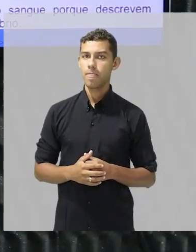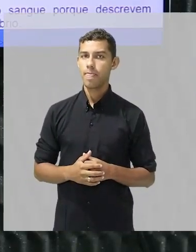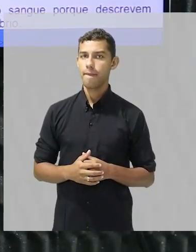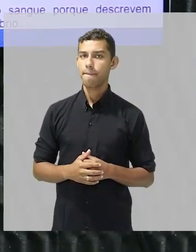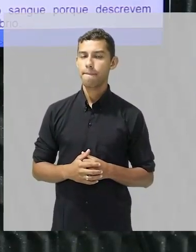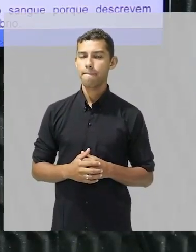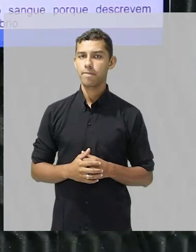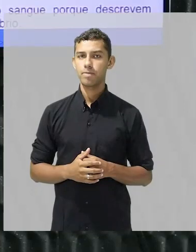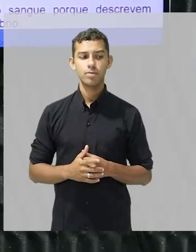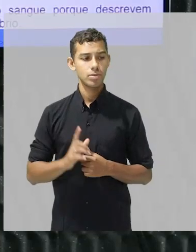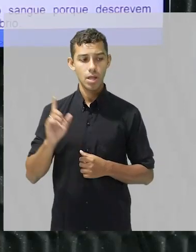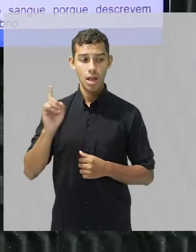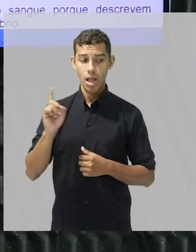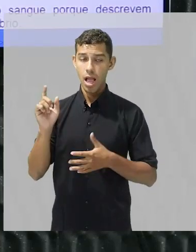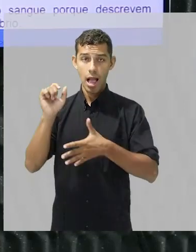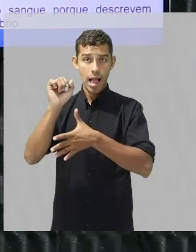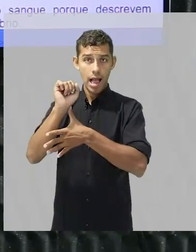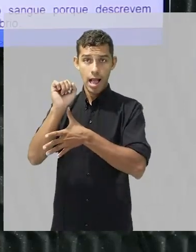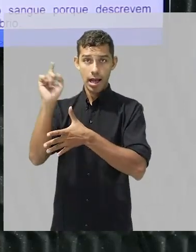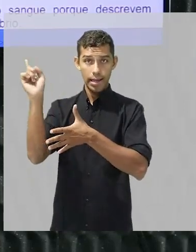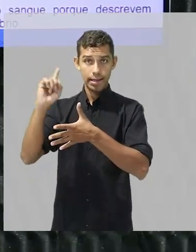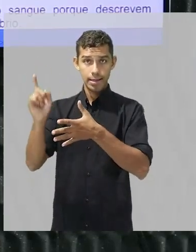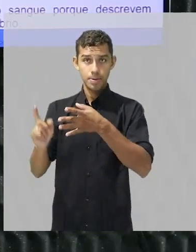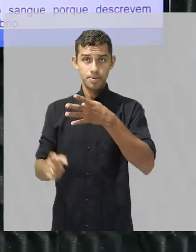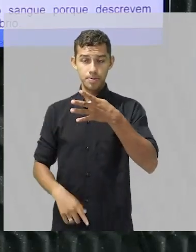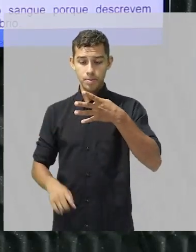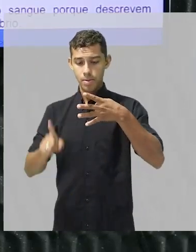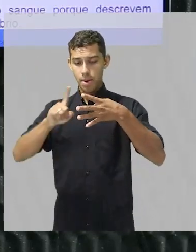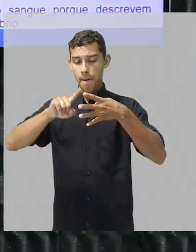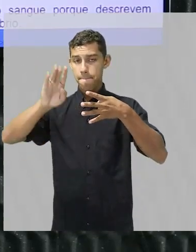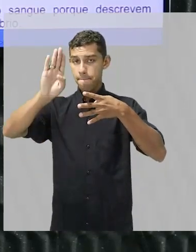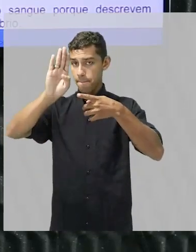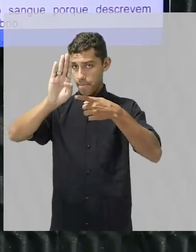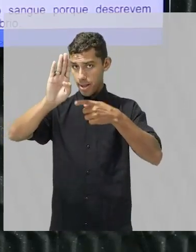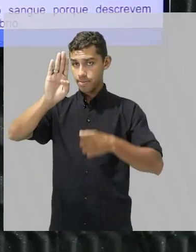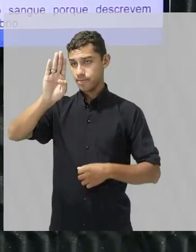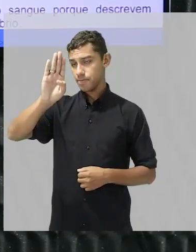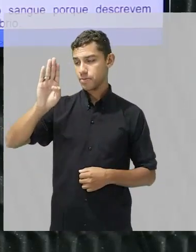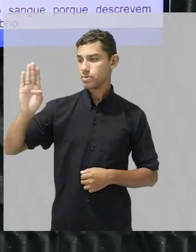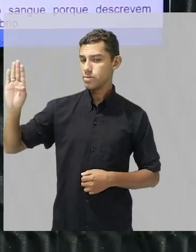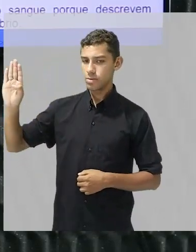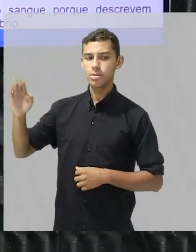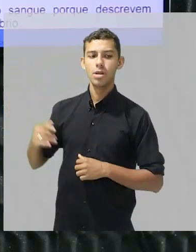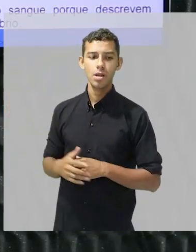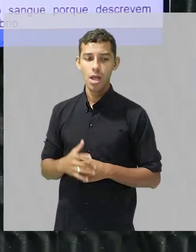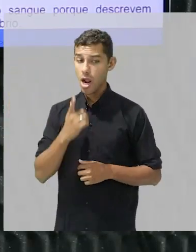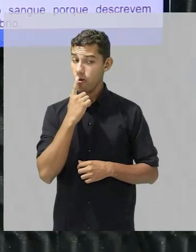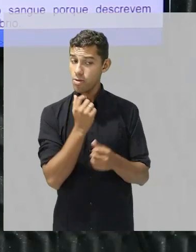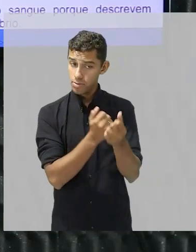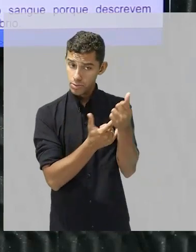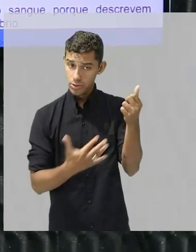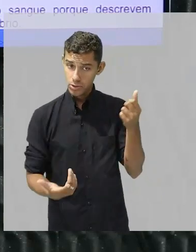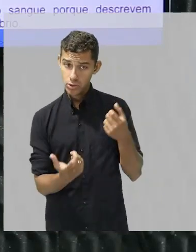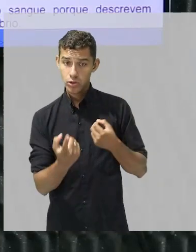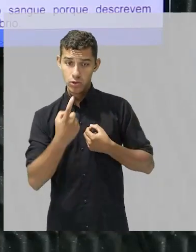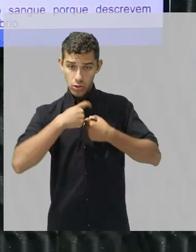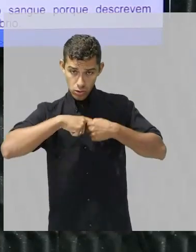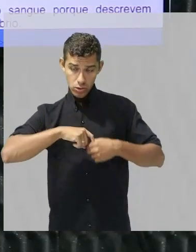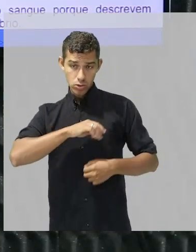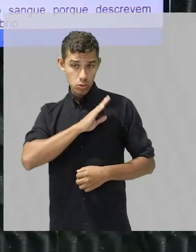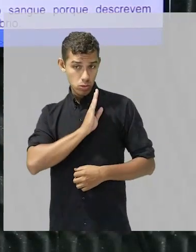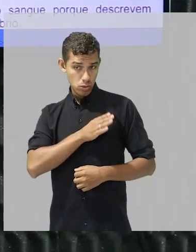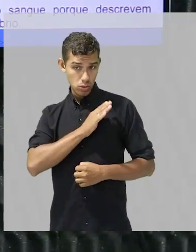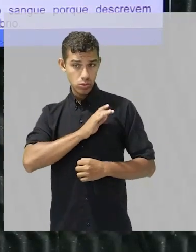coração. Então, não vai ser a letra A. Vamos aqui para a letra B. O que ele diz, né? O sangue empurrado de volta para o coração se